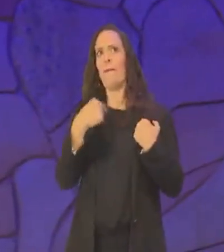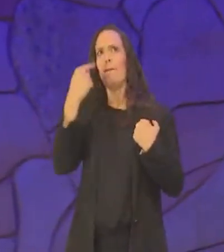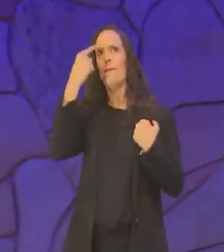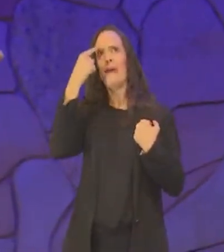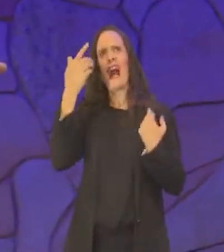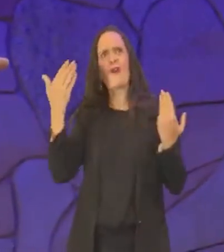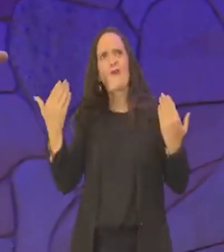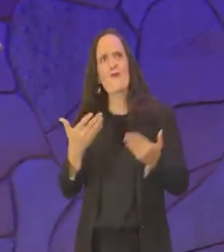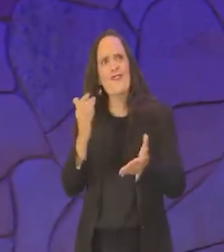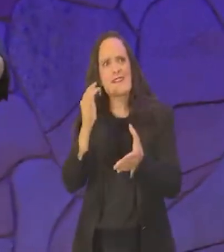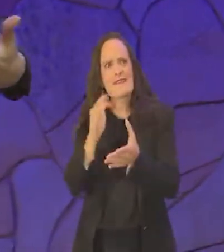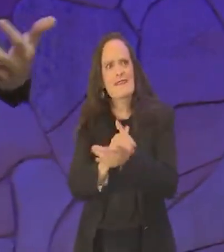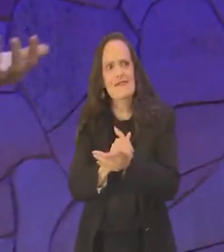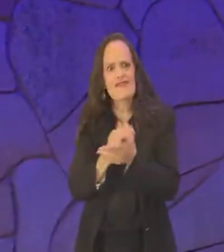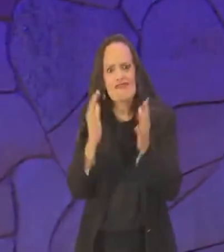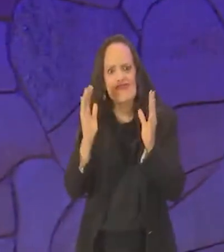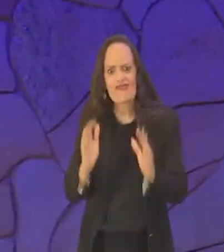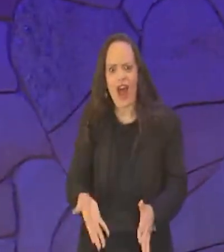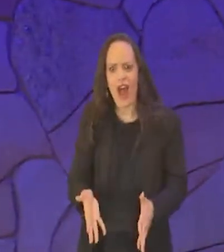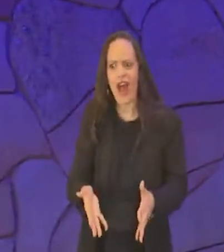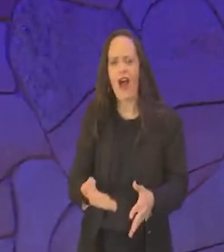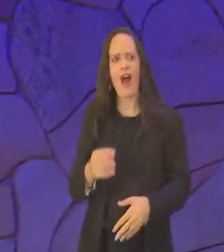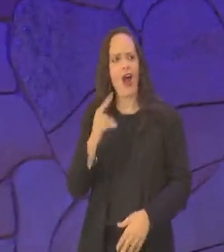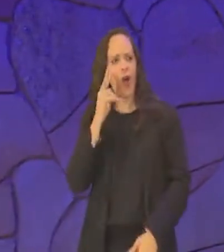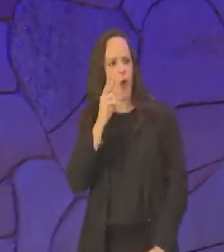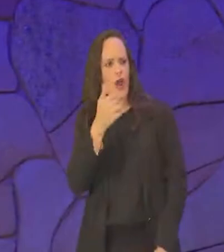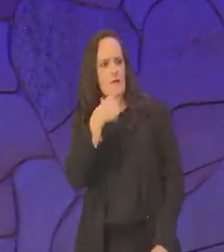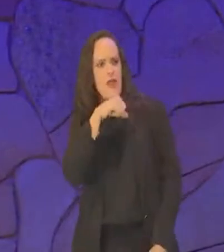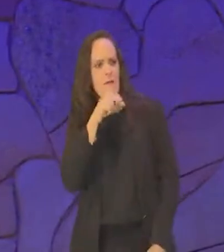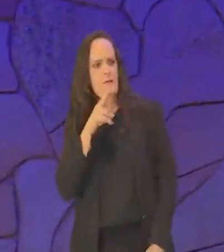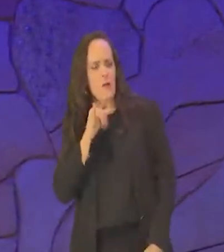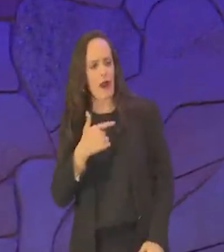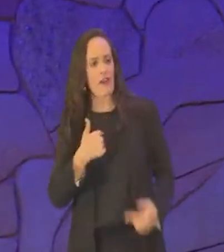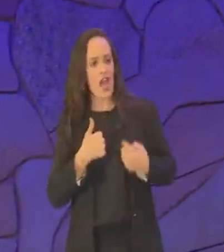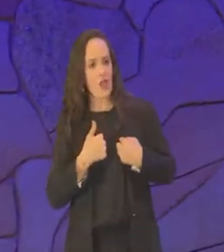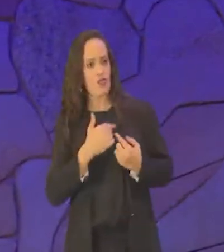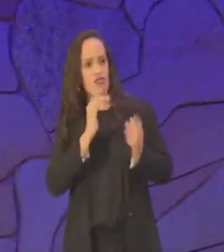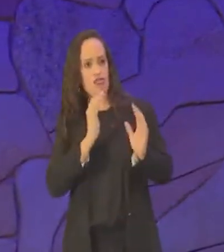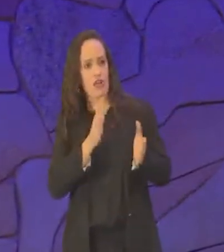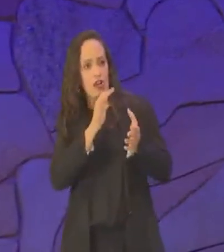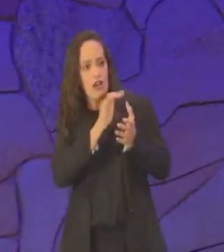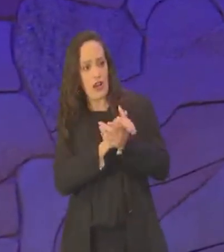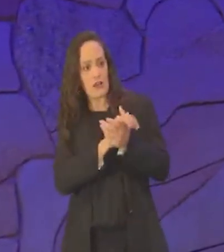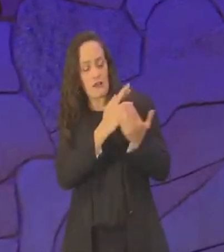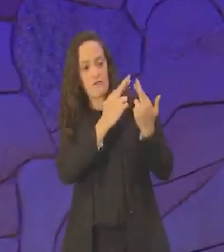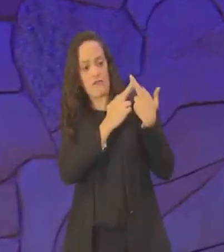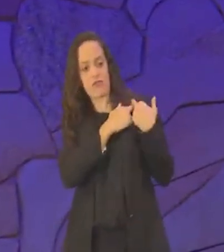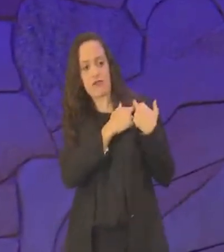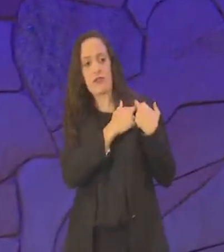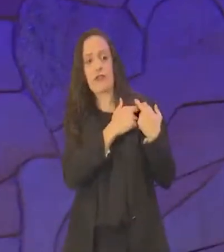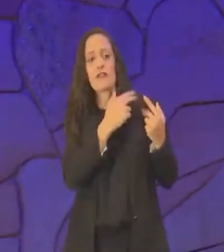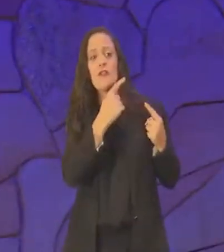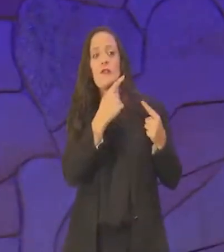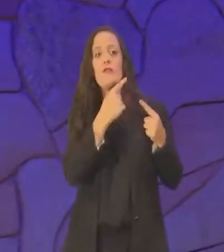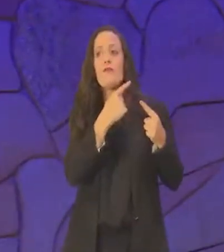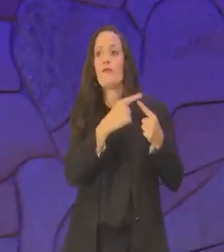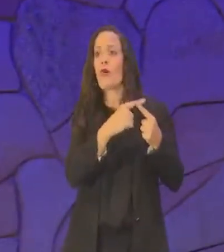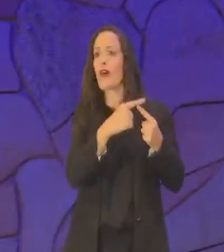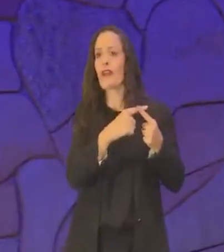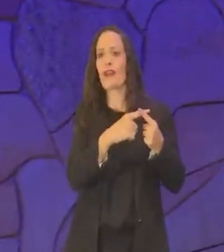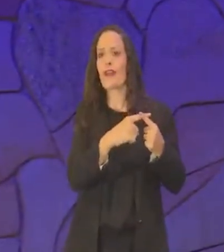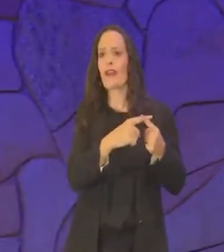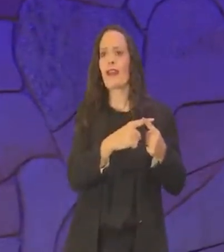momento, para aquele tempo, olhando para os meus pais e pensando, eu estou passando por este momento aqui, porque eu não estou podendo ser socorrido pelos